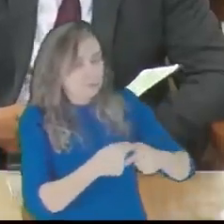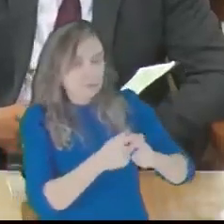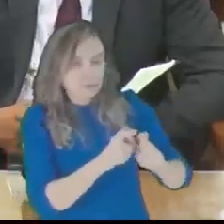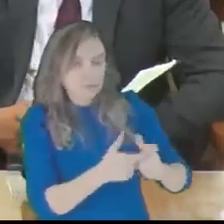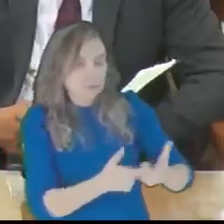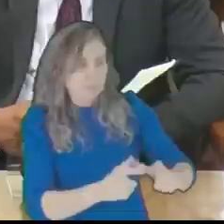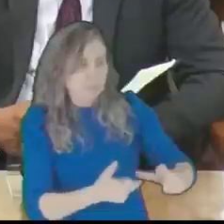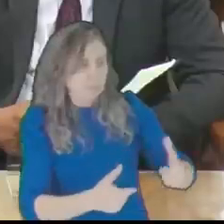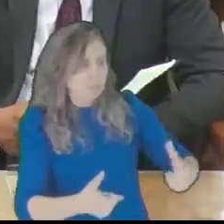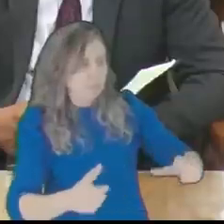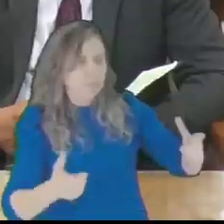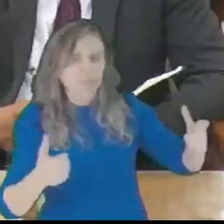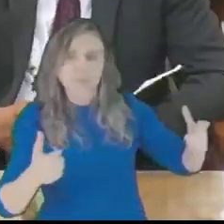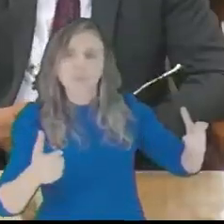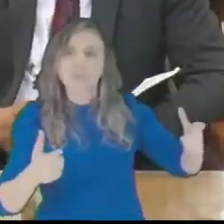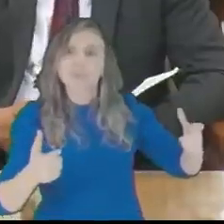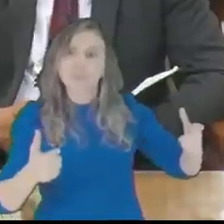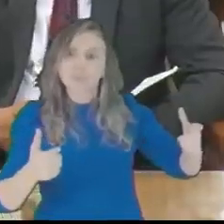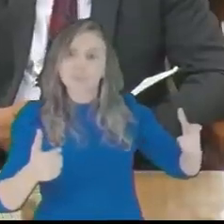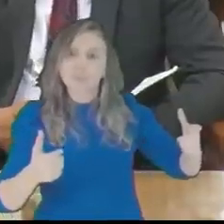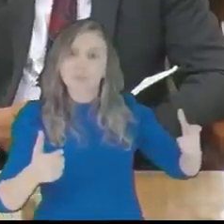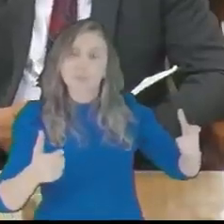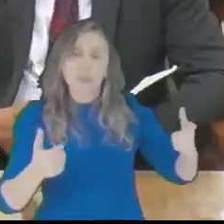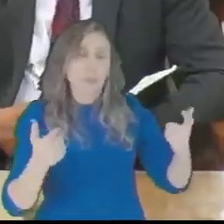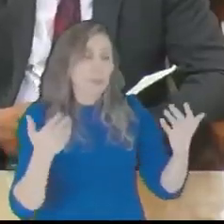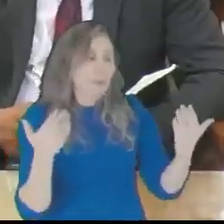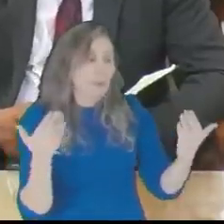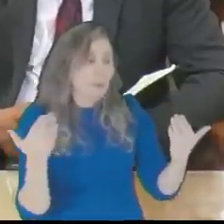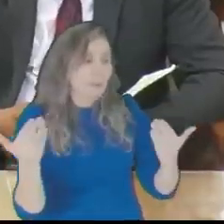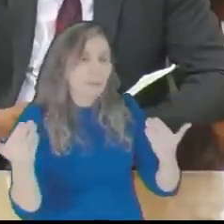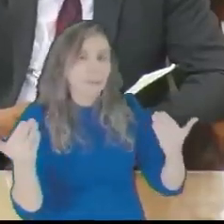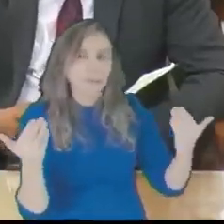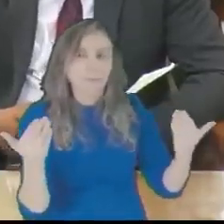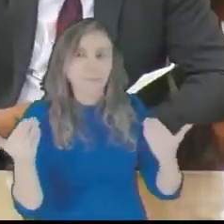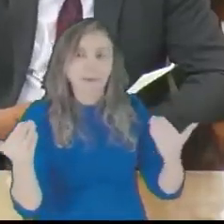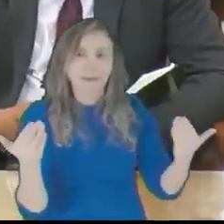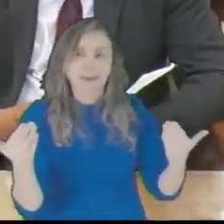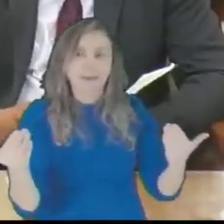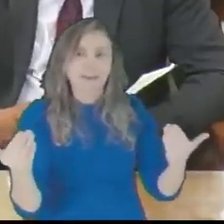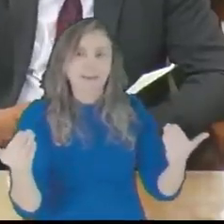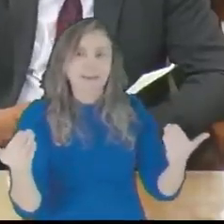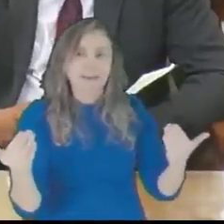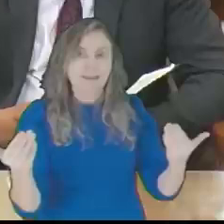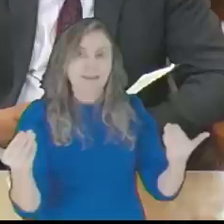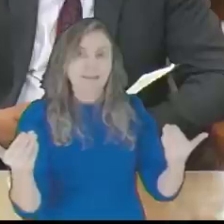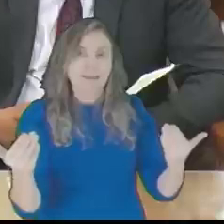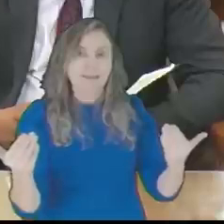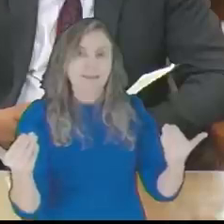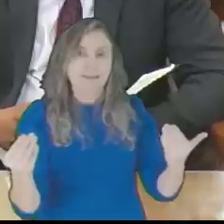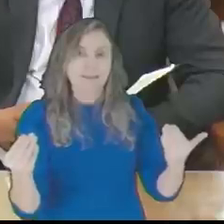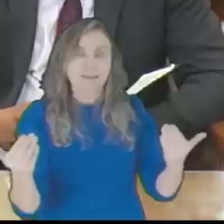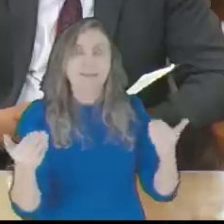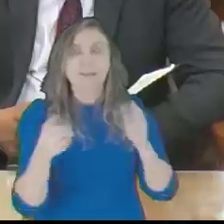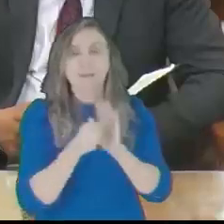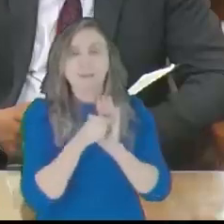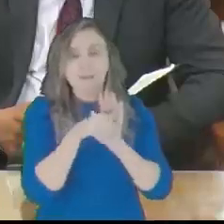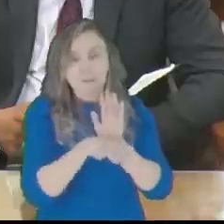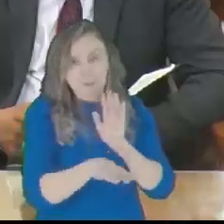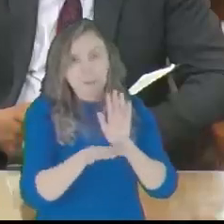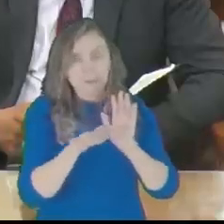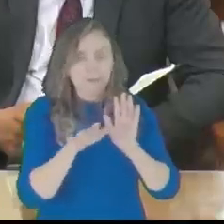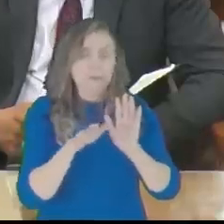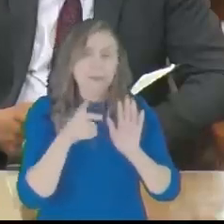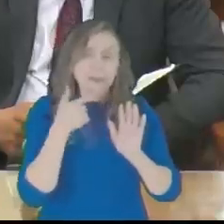descendência. Multiplicarei a tua semente como é uma figura de linguagem, como as estrelas